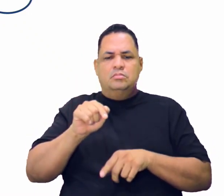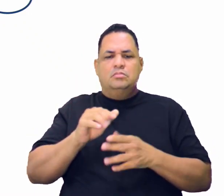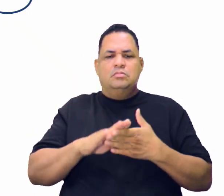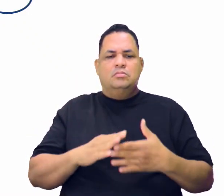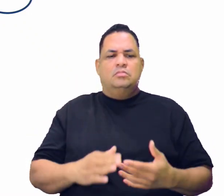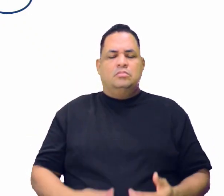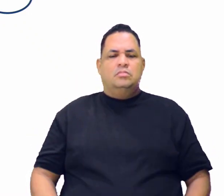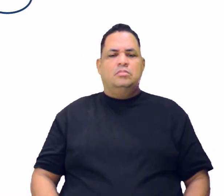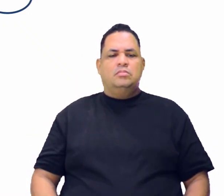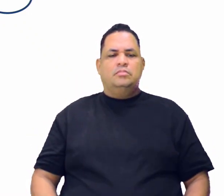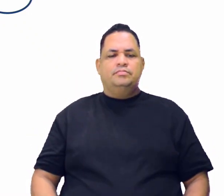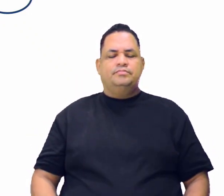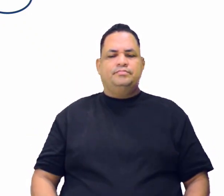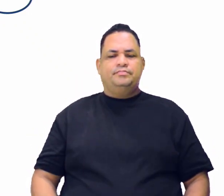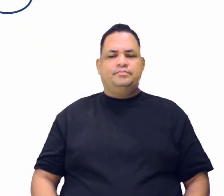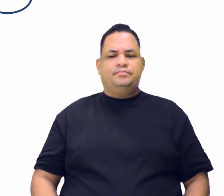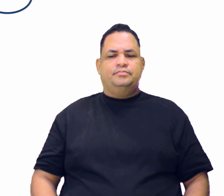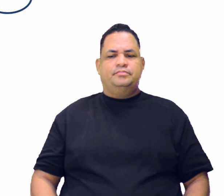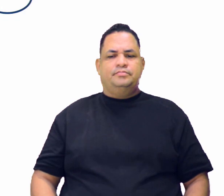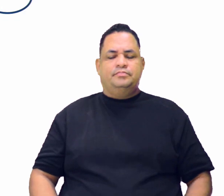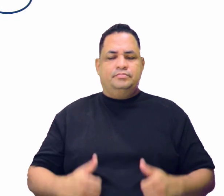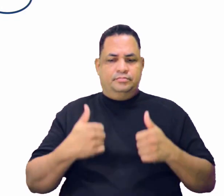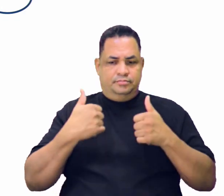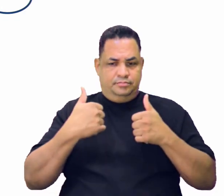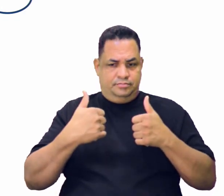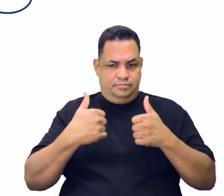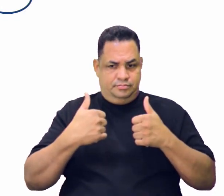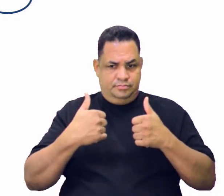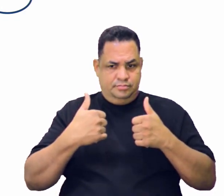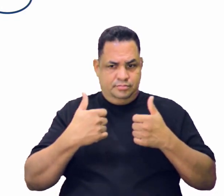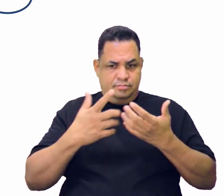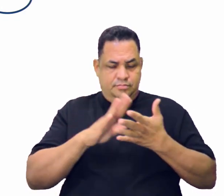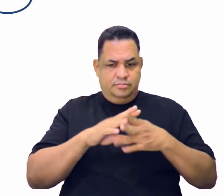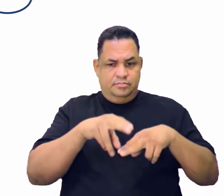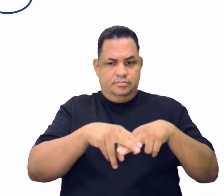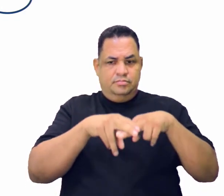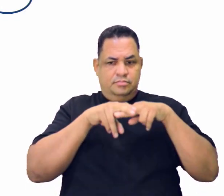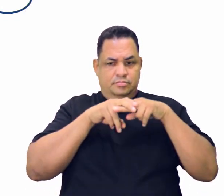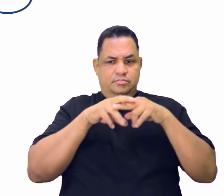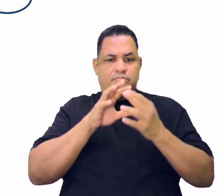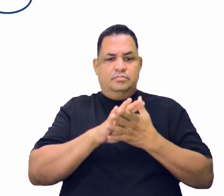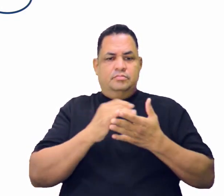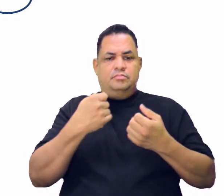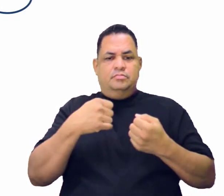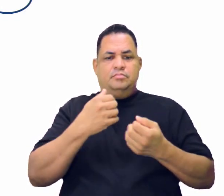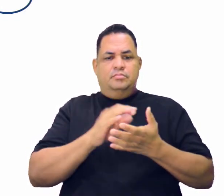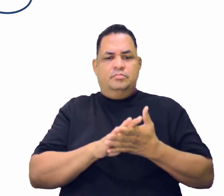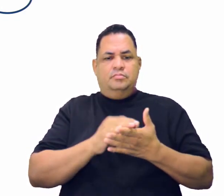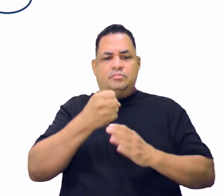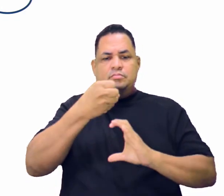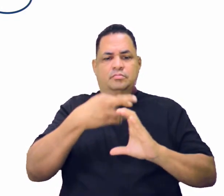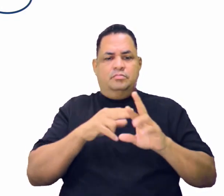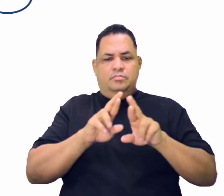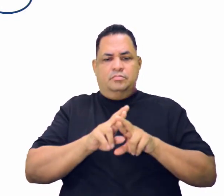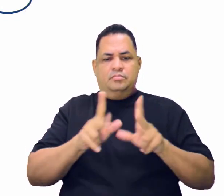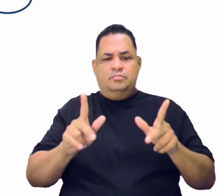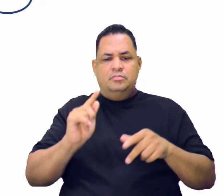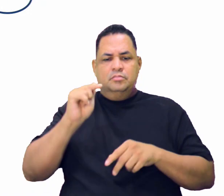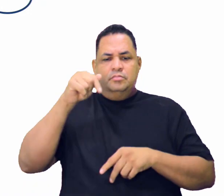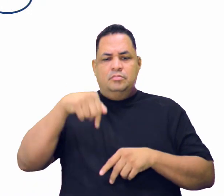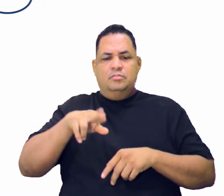a interjeição, né? A expressão. Beleza? Então, por isso que fala das funções distintas do